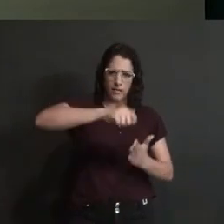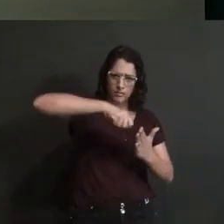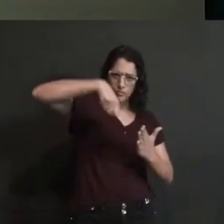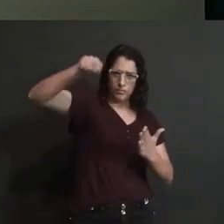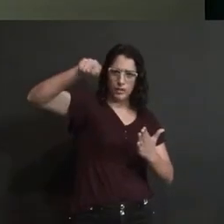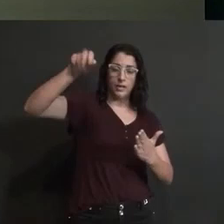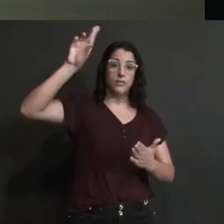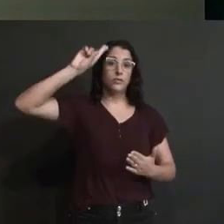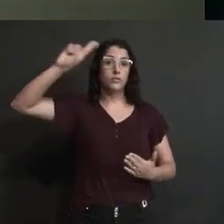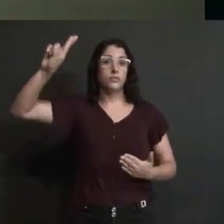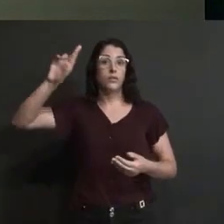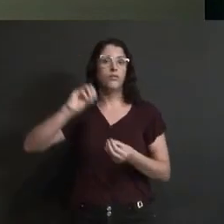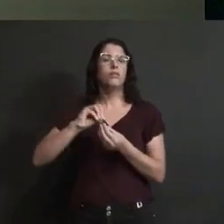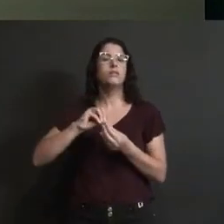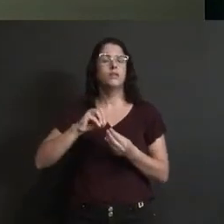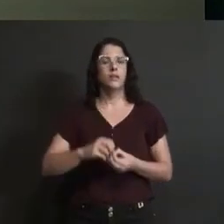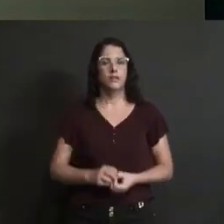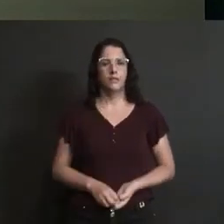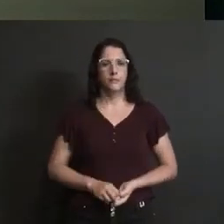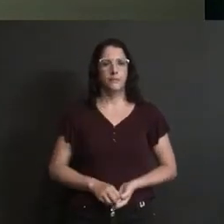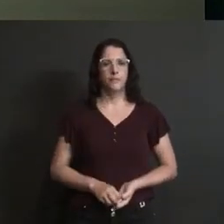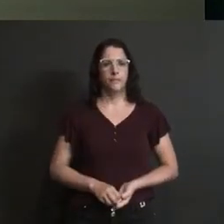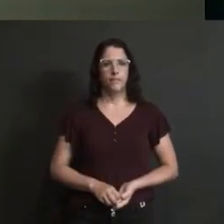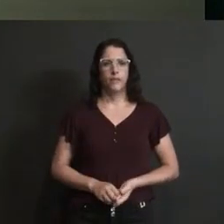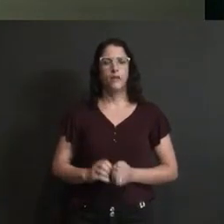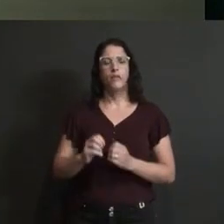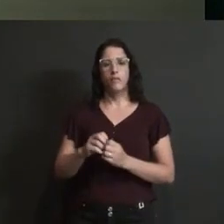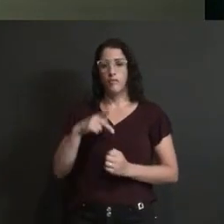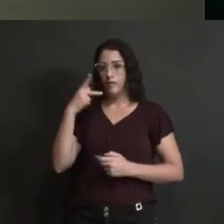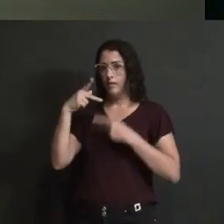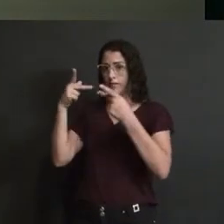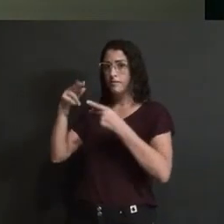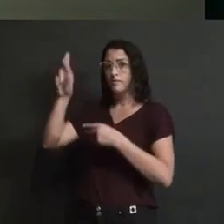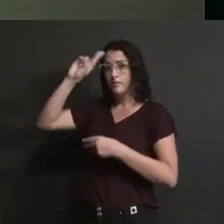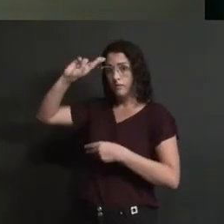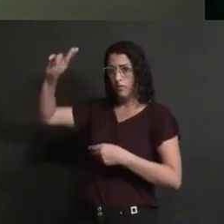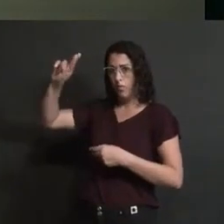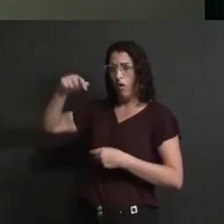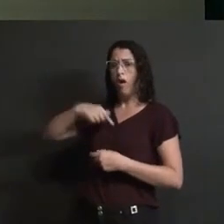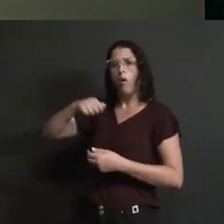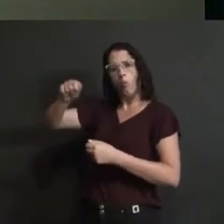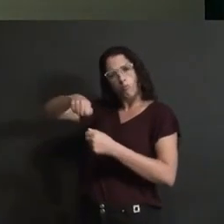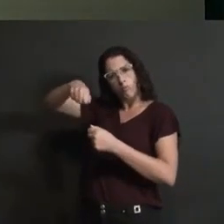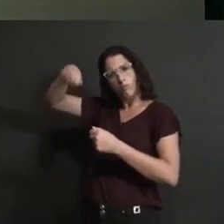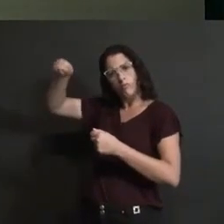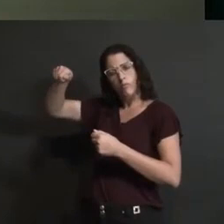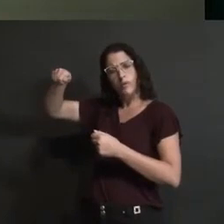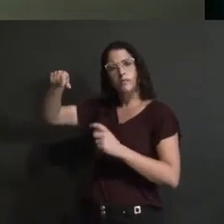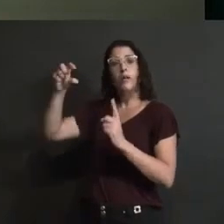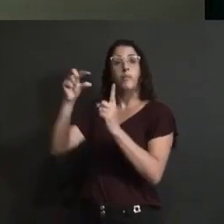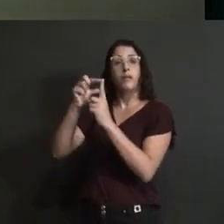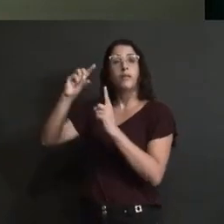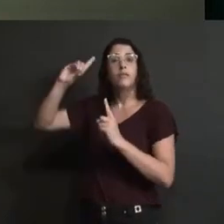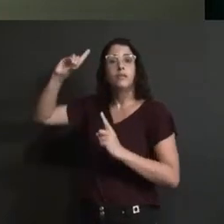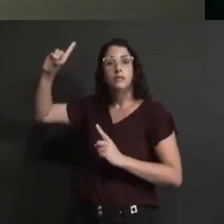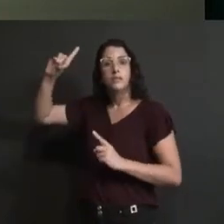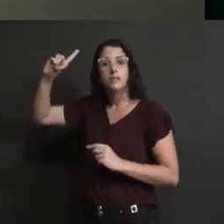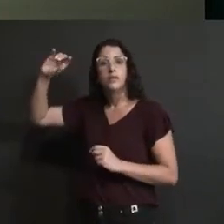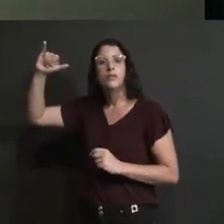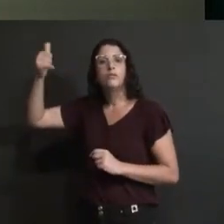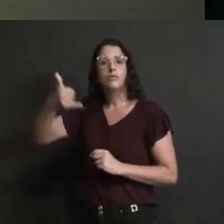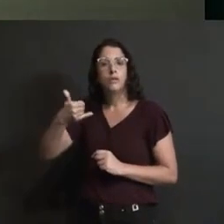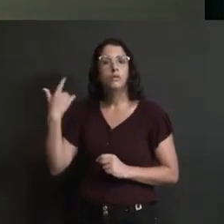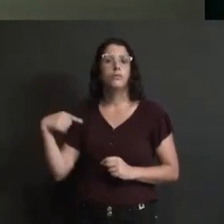A sua presença fala assim: Senhor, eu estou validando a palavra que o Senhor